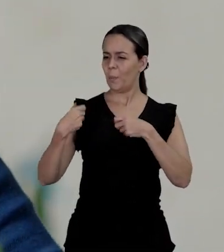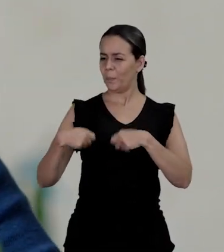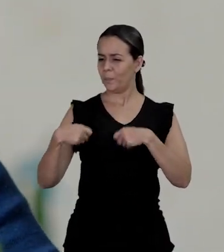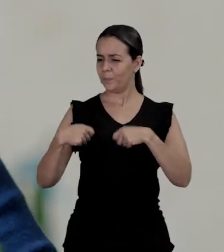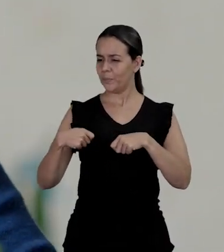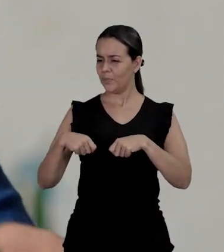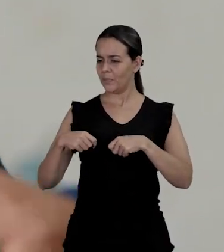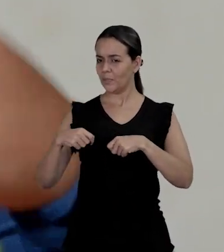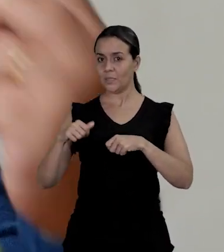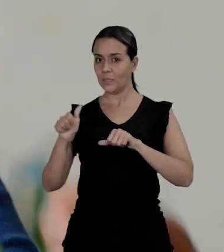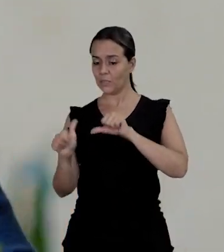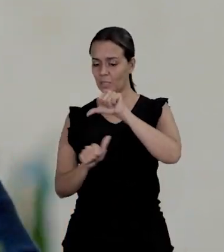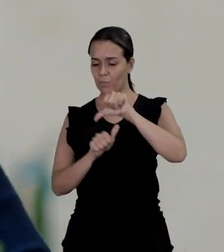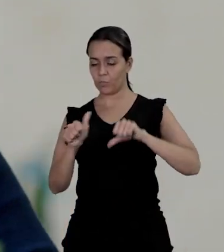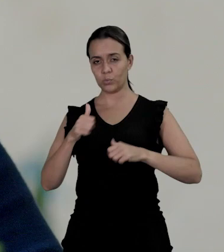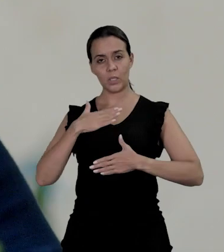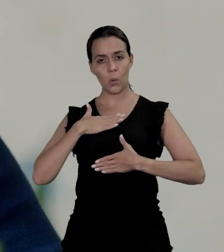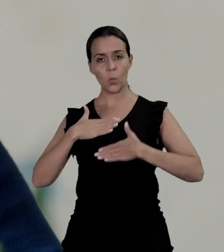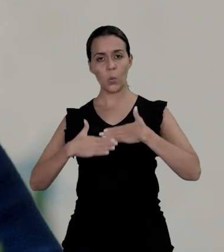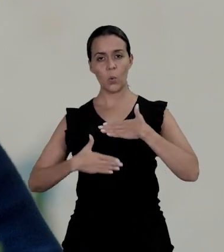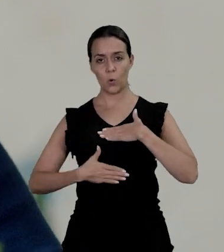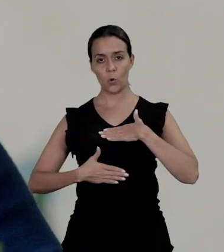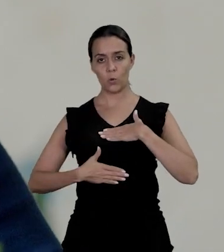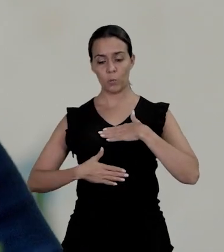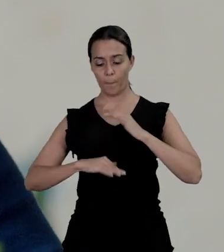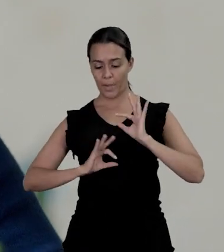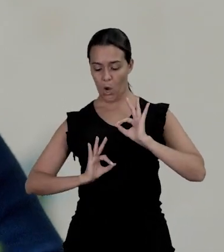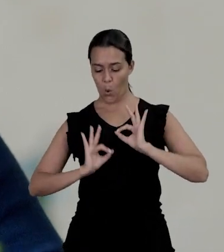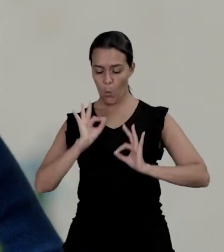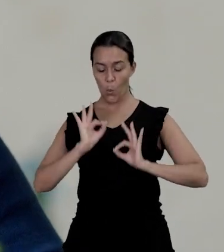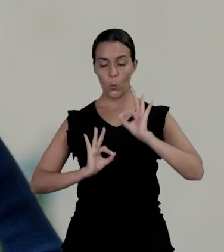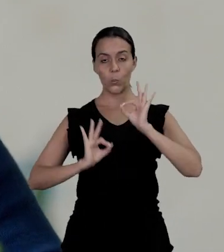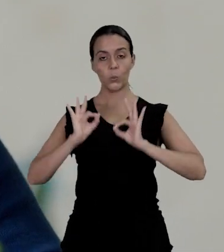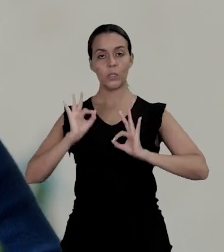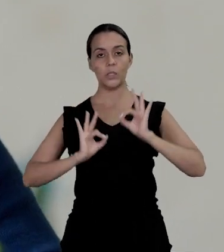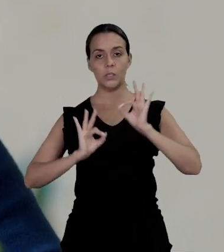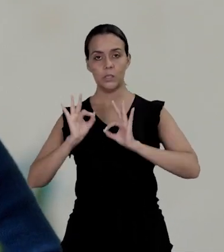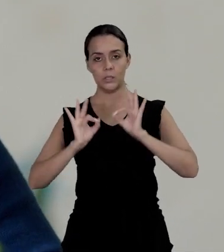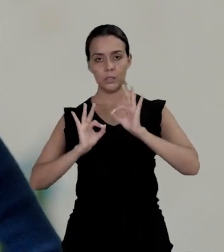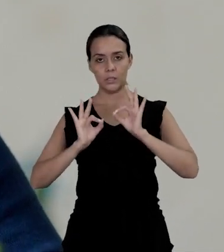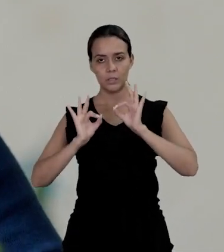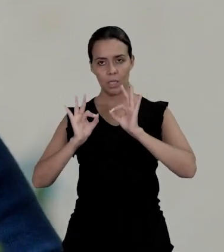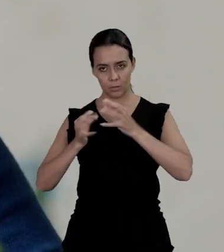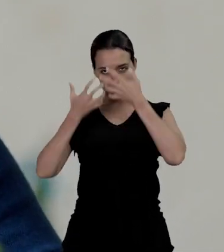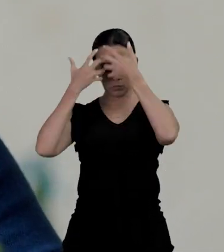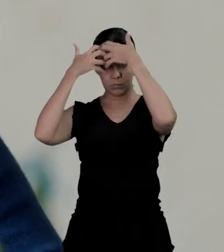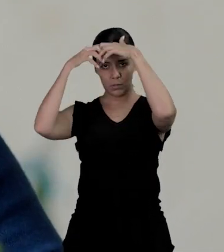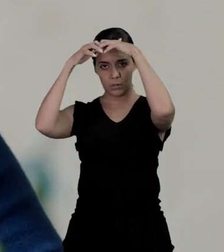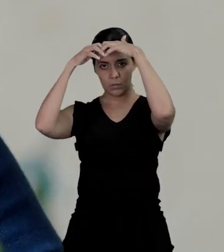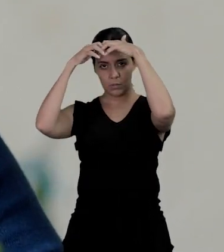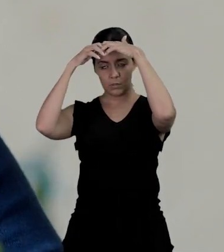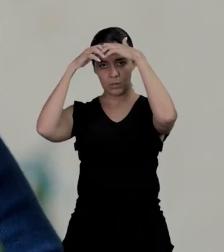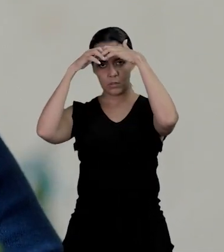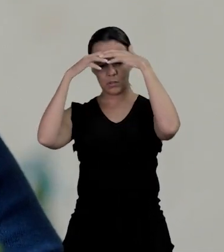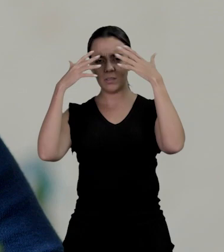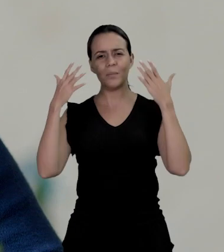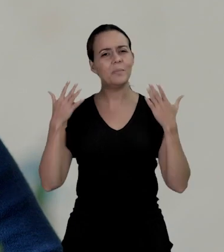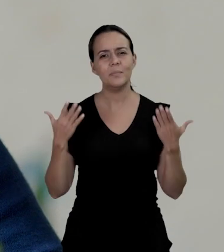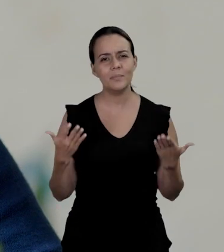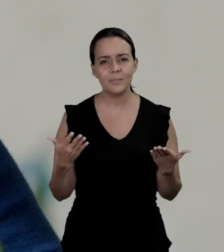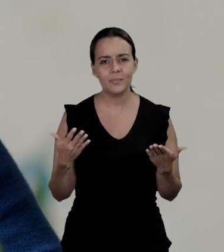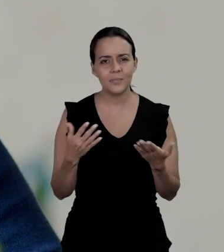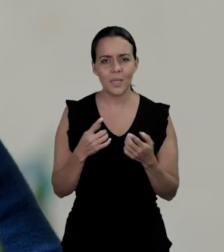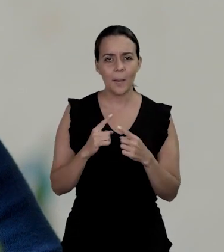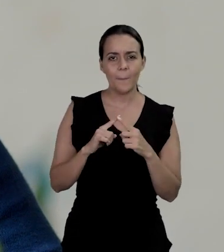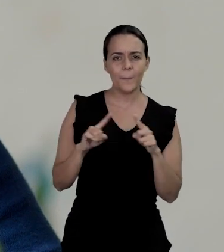que alterar o corpo para ajustar a essa realidade mental. O problema é que essa